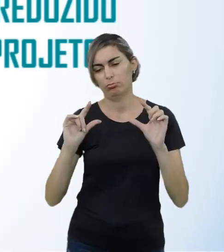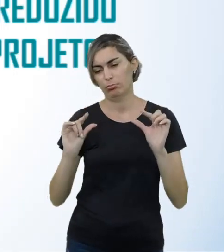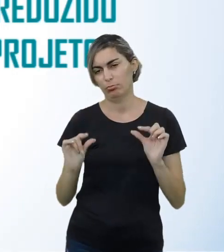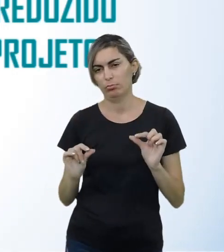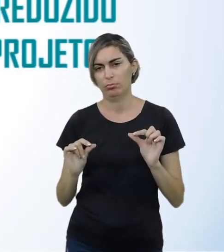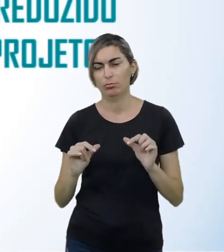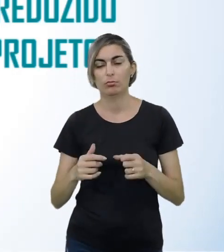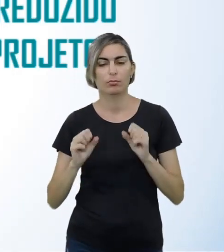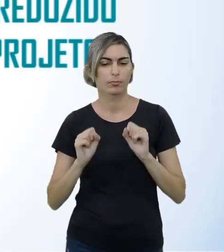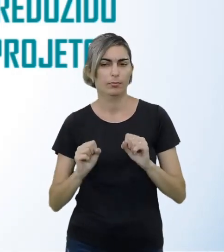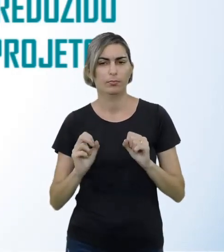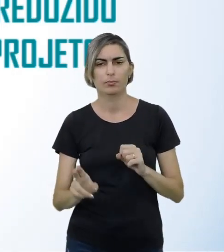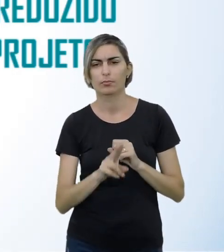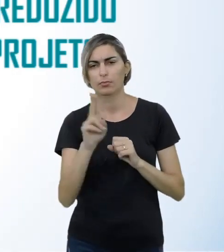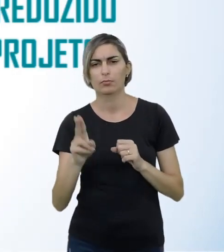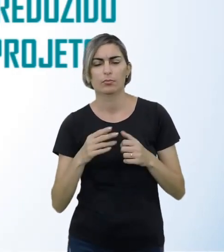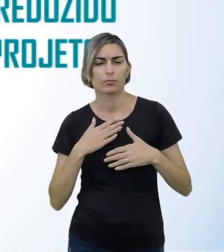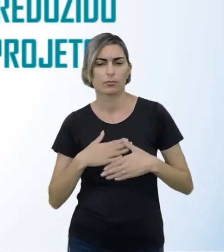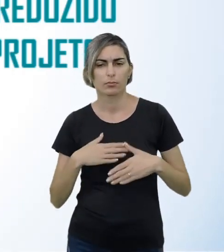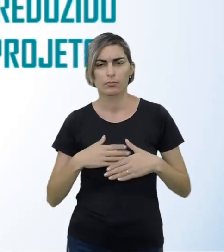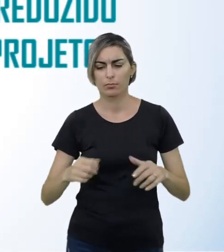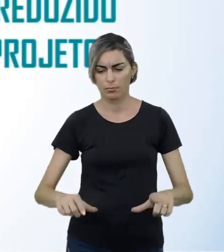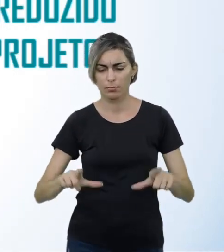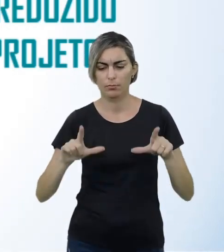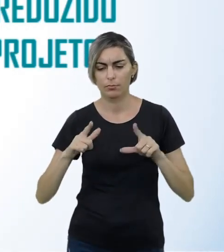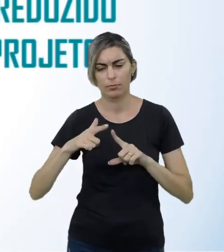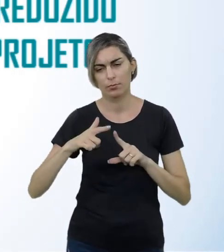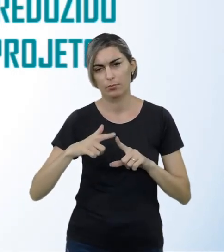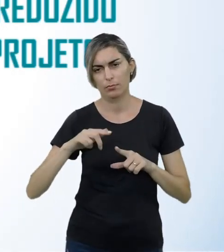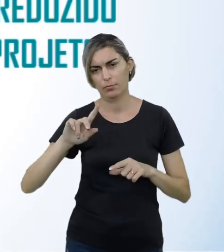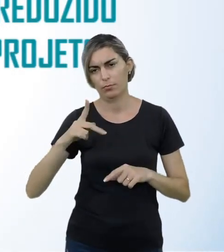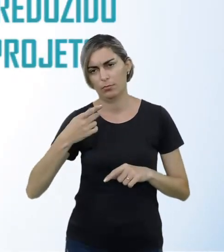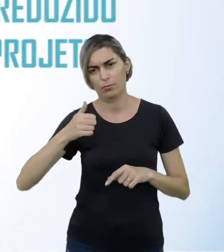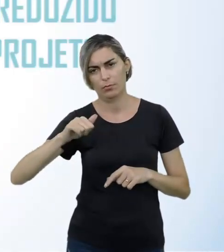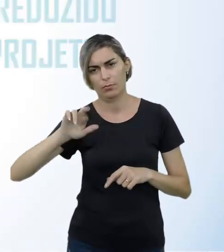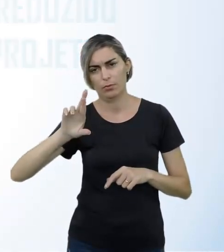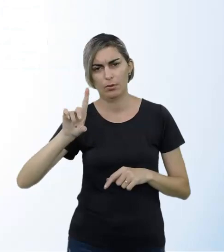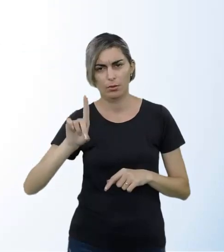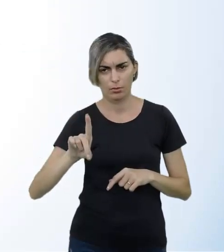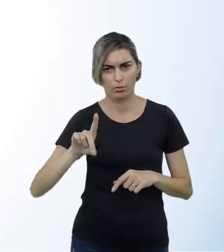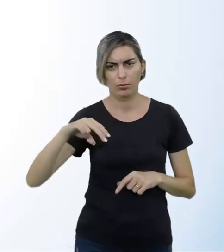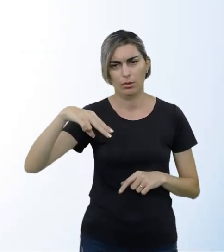menores, então pode utilizar tranquilamente uma placa do tipo Arduino Nano.